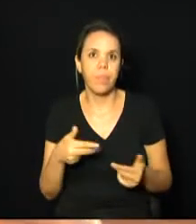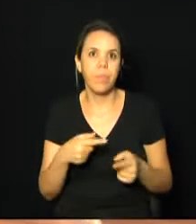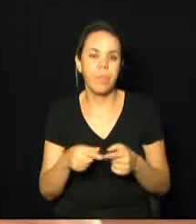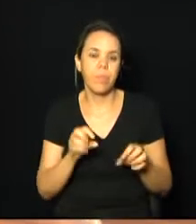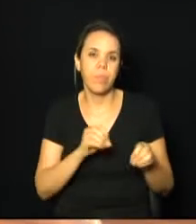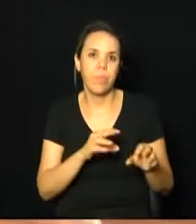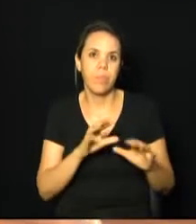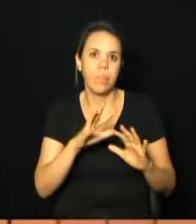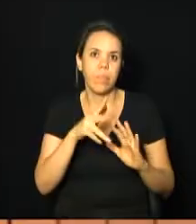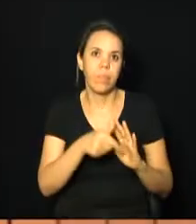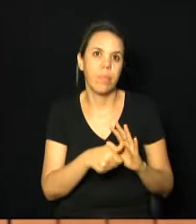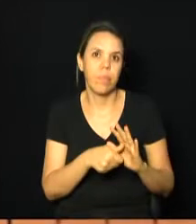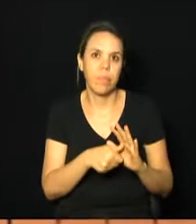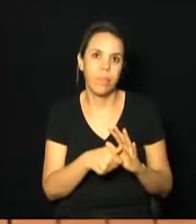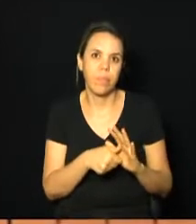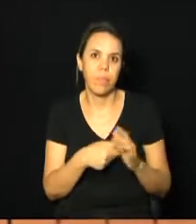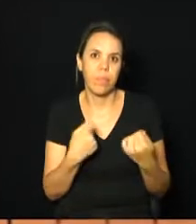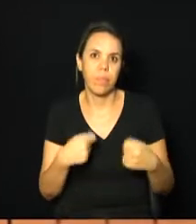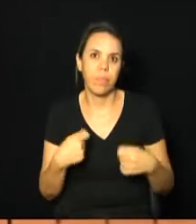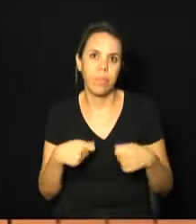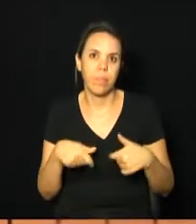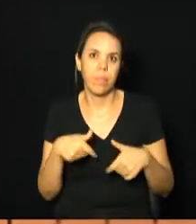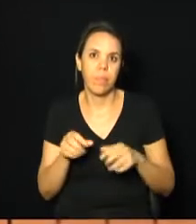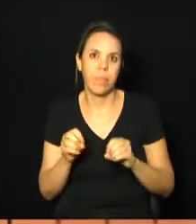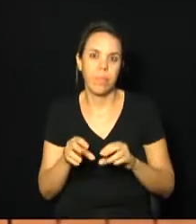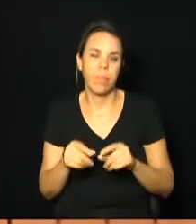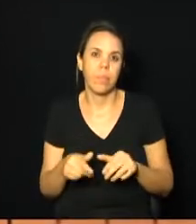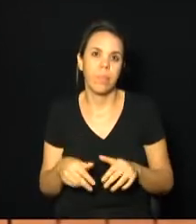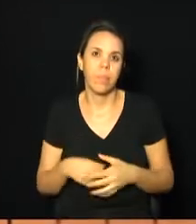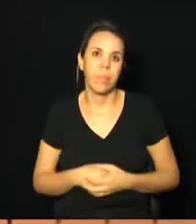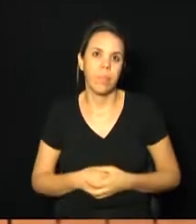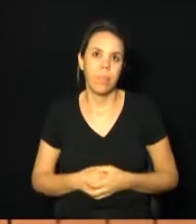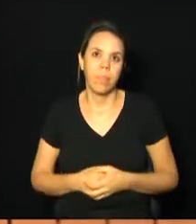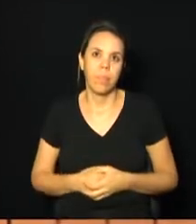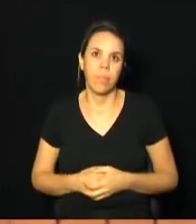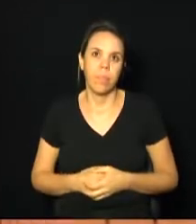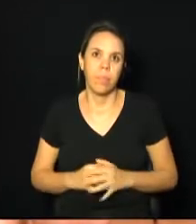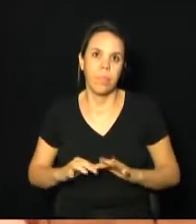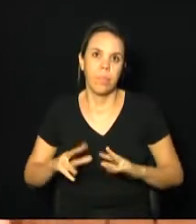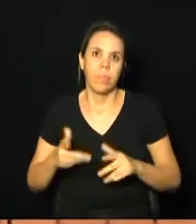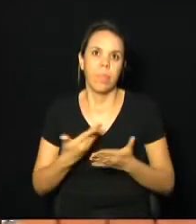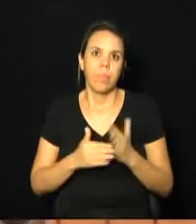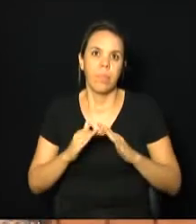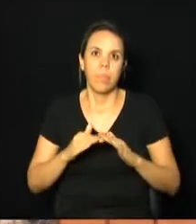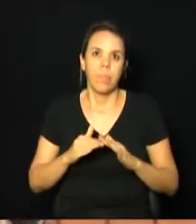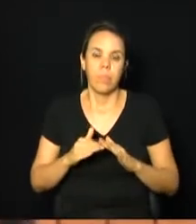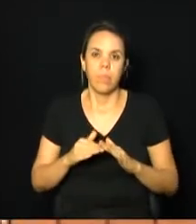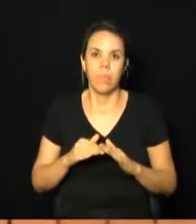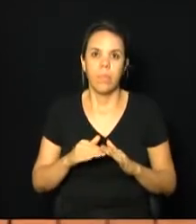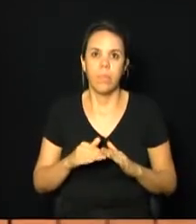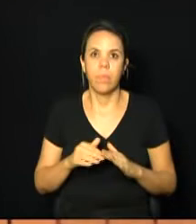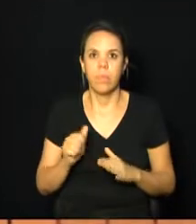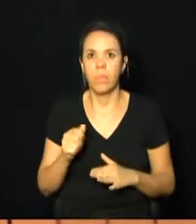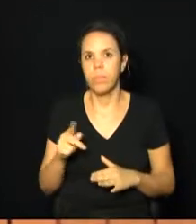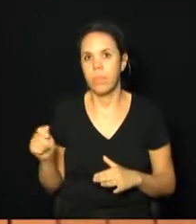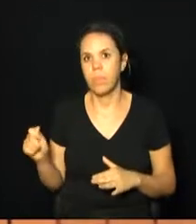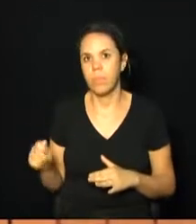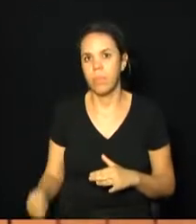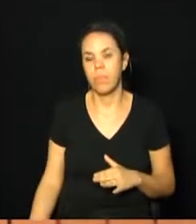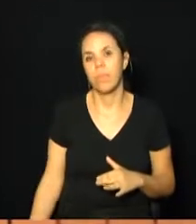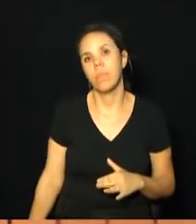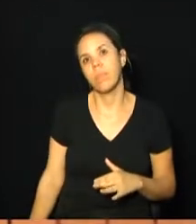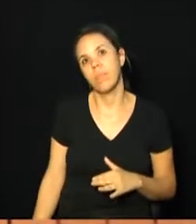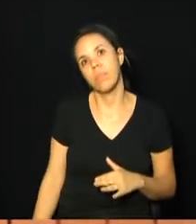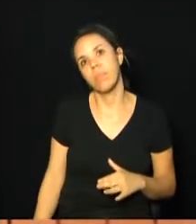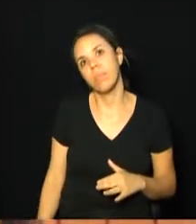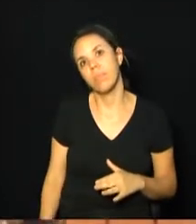da educação ambiental, ela deveria ser trabalhada, deve ser trabalhada em todas as escolas, não só nas APAs, né?